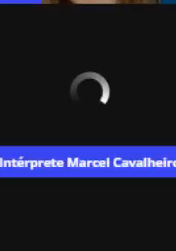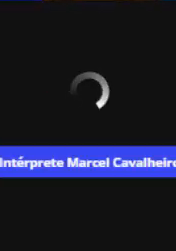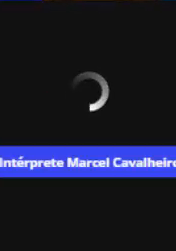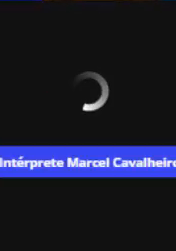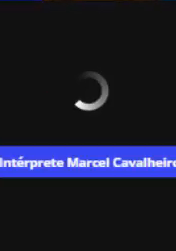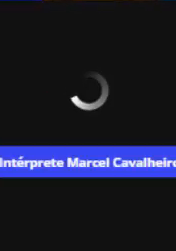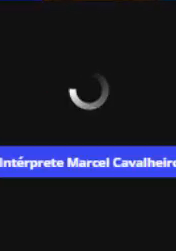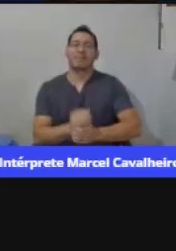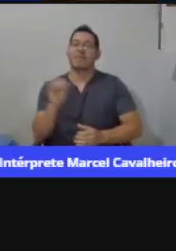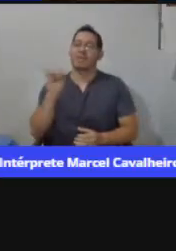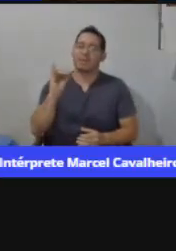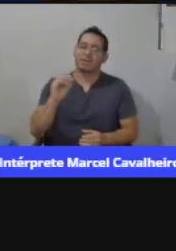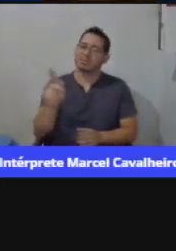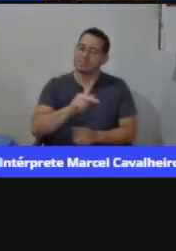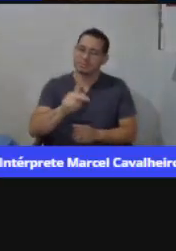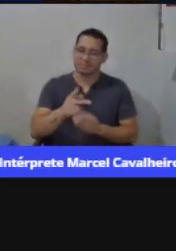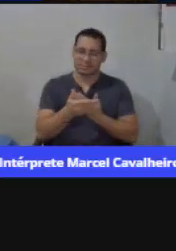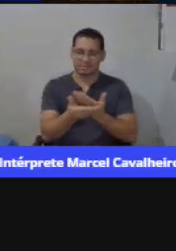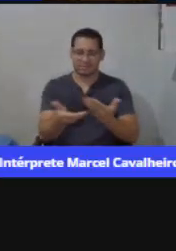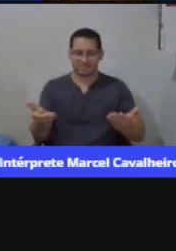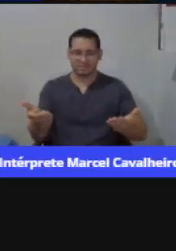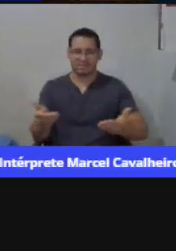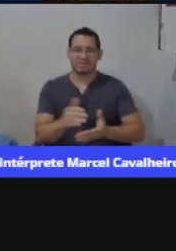Olá, professores.